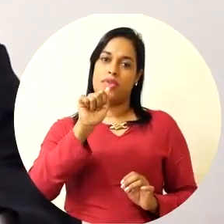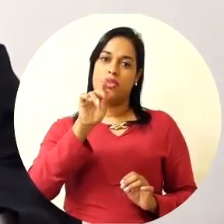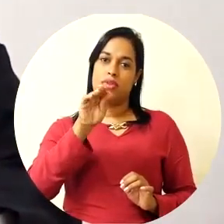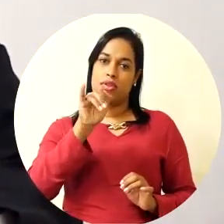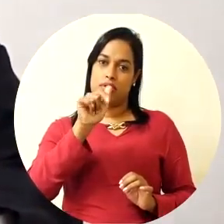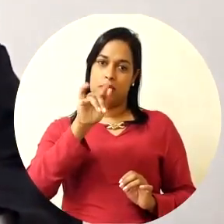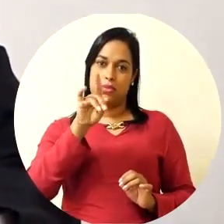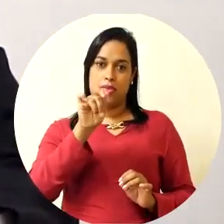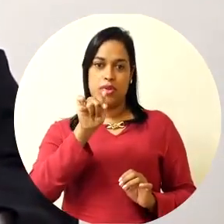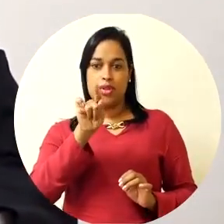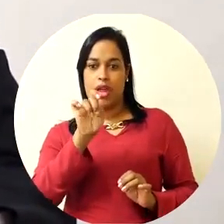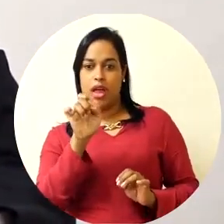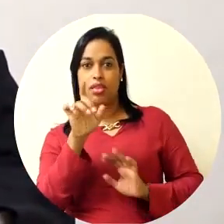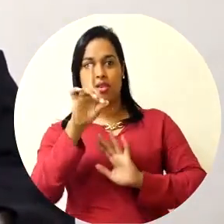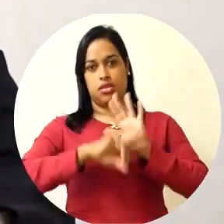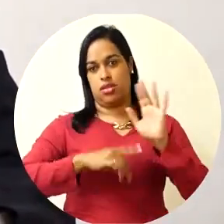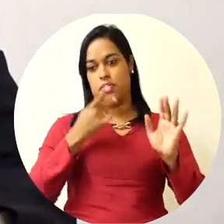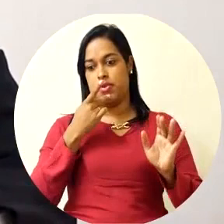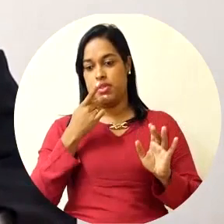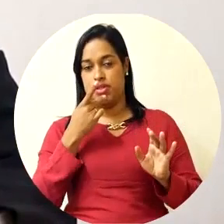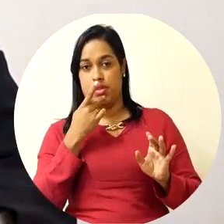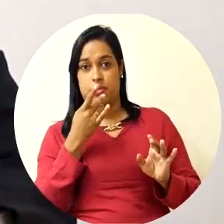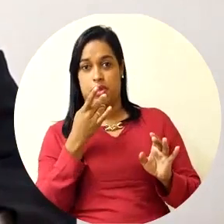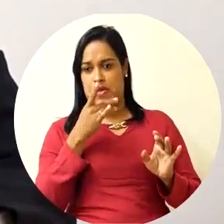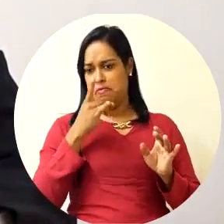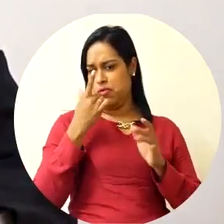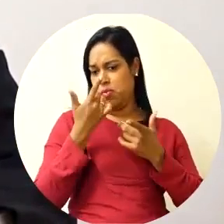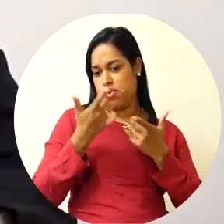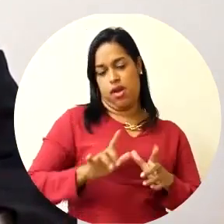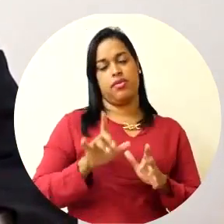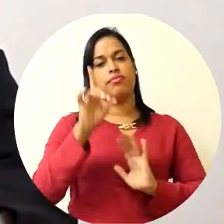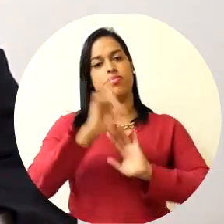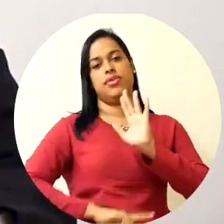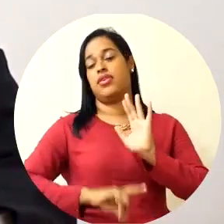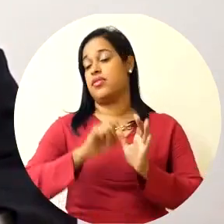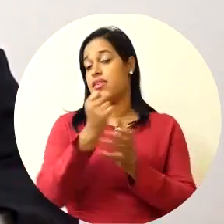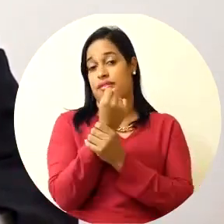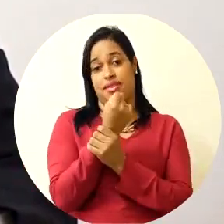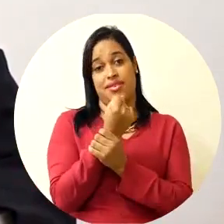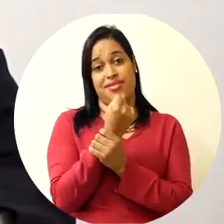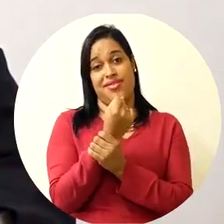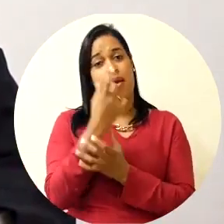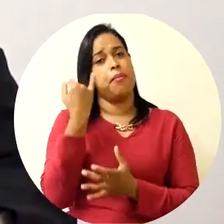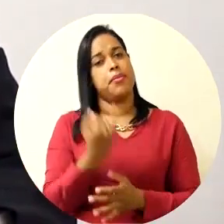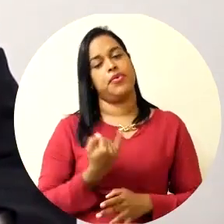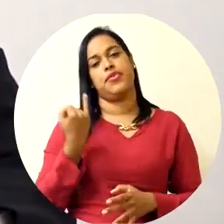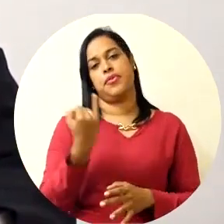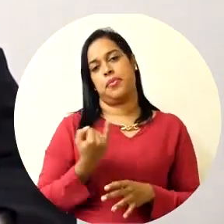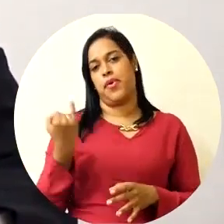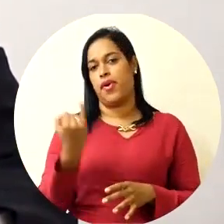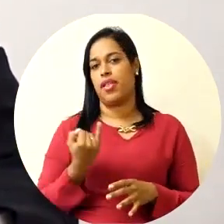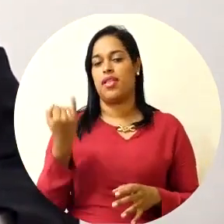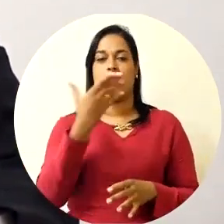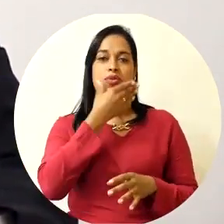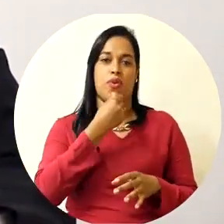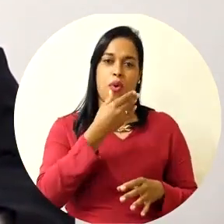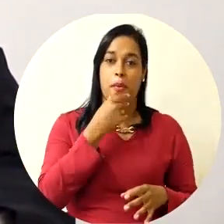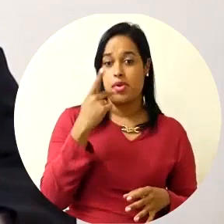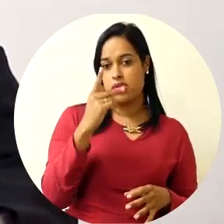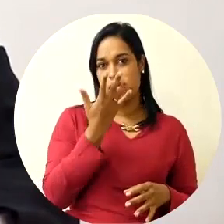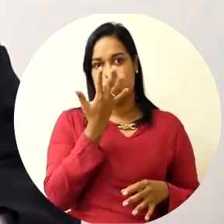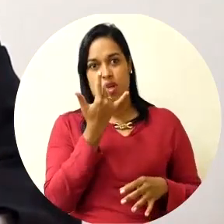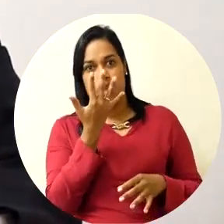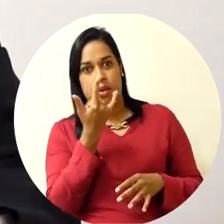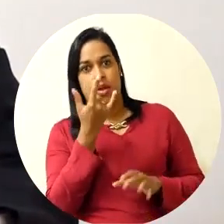irrenunciabilidade de direitos. Ou seja, o trabalhador não pode renunciar aos seus direitos. São direitos, são garantias fundamentais do homem,